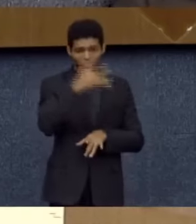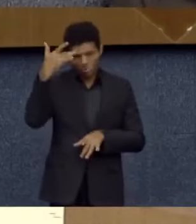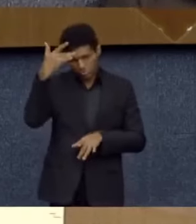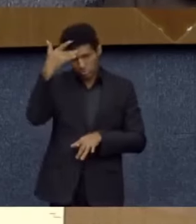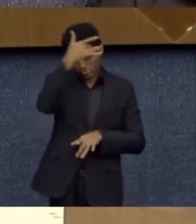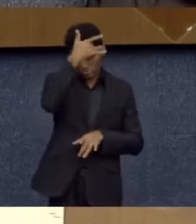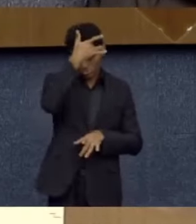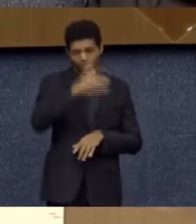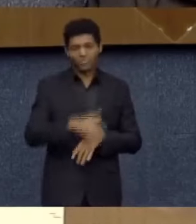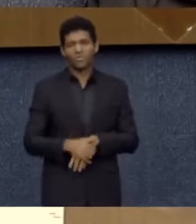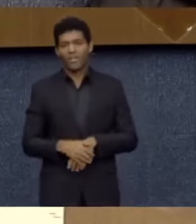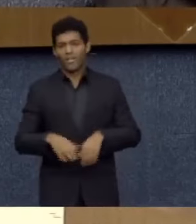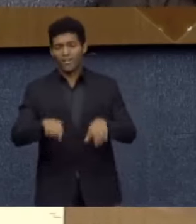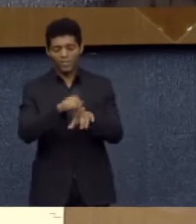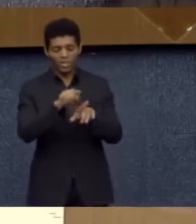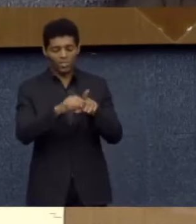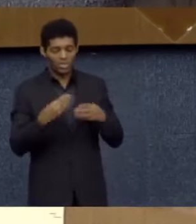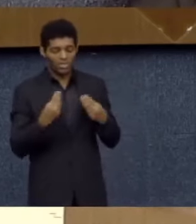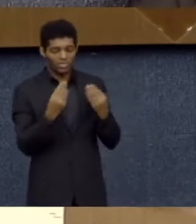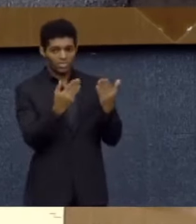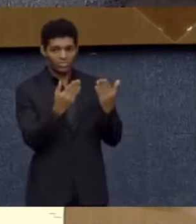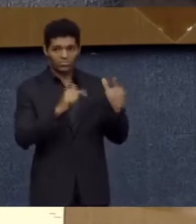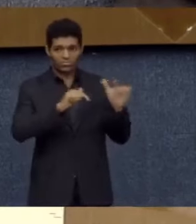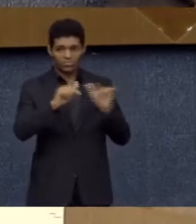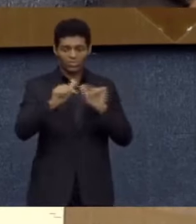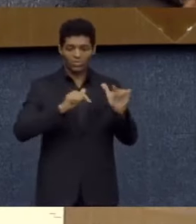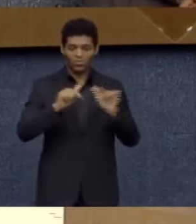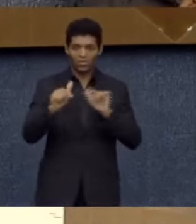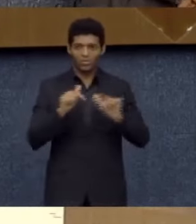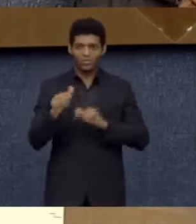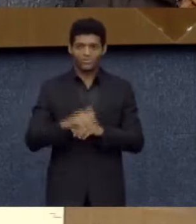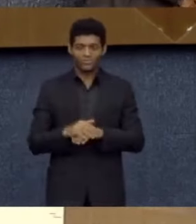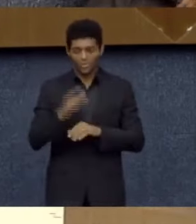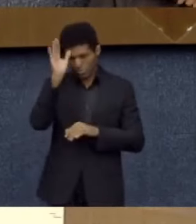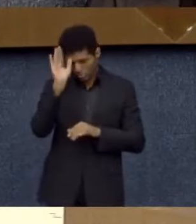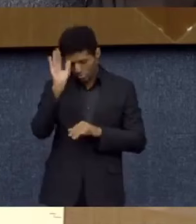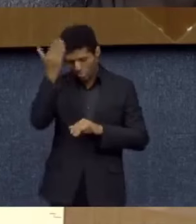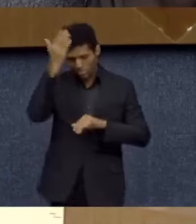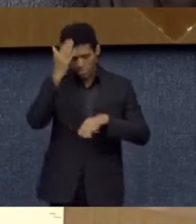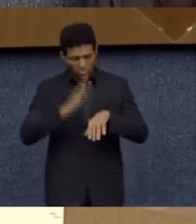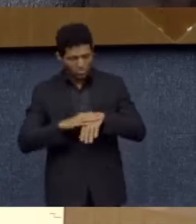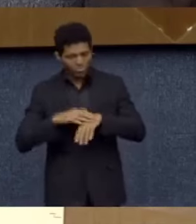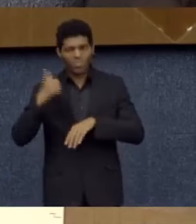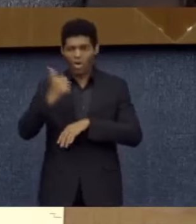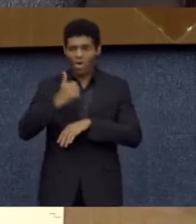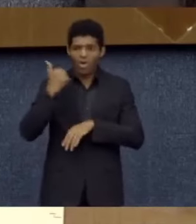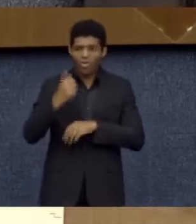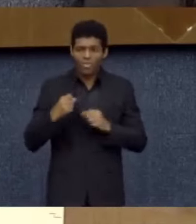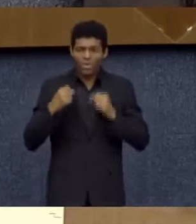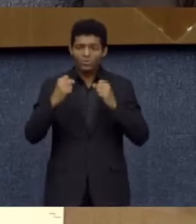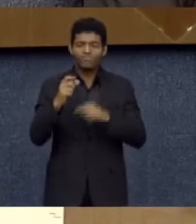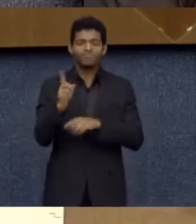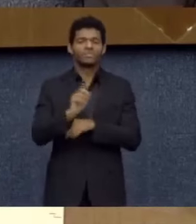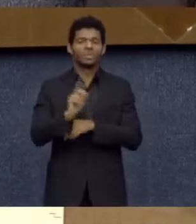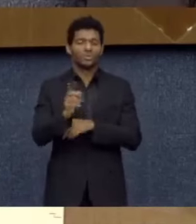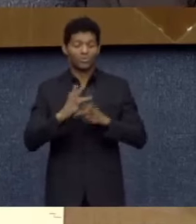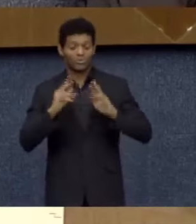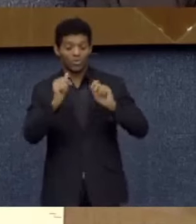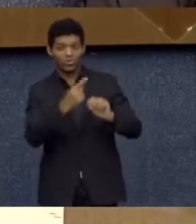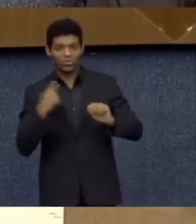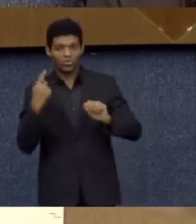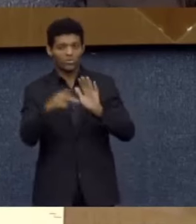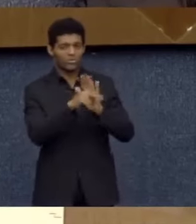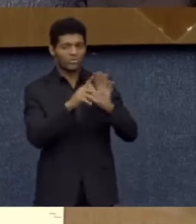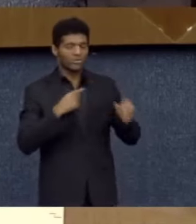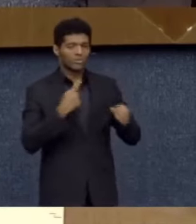gera emprego e gera renda. Os resultados não poderiam ser melhores. Todos nós, belo-horizontinos,